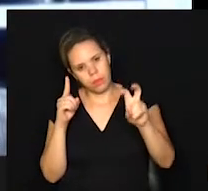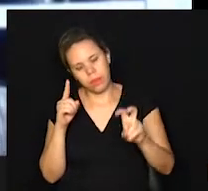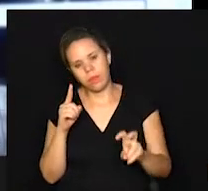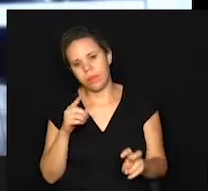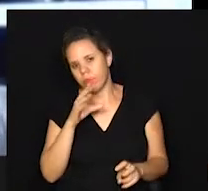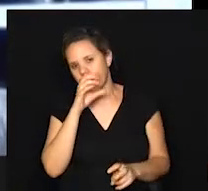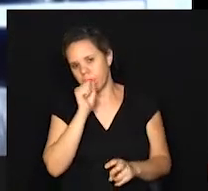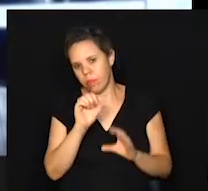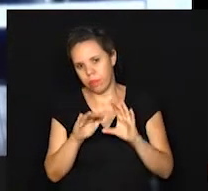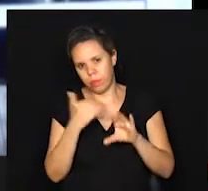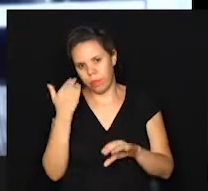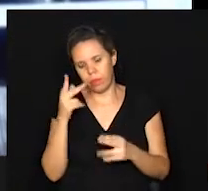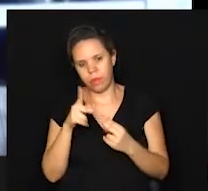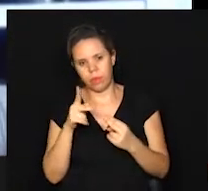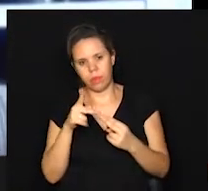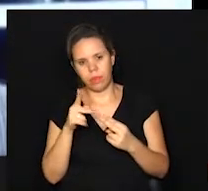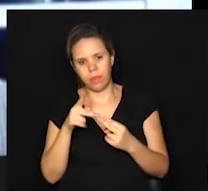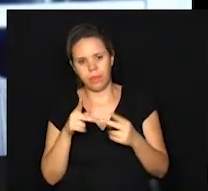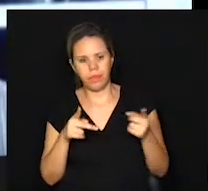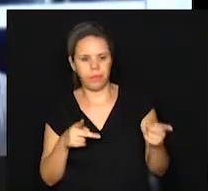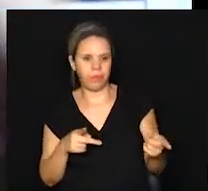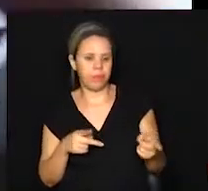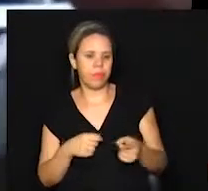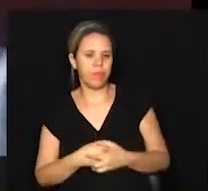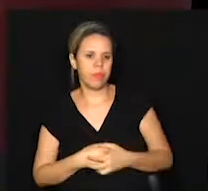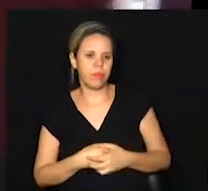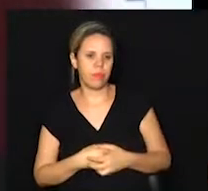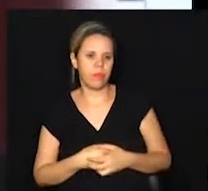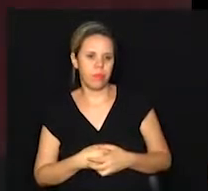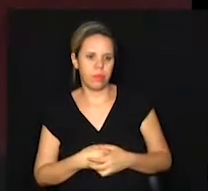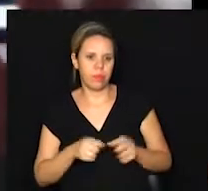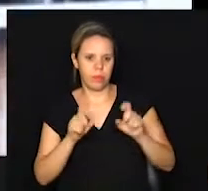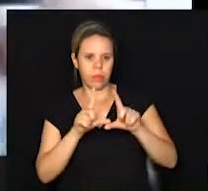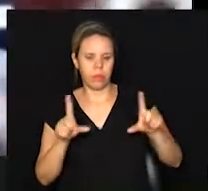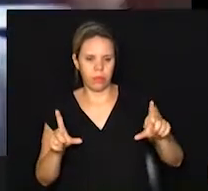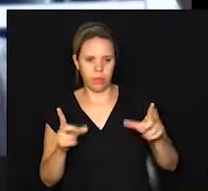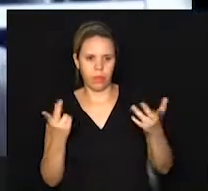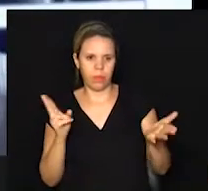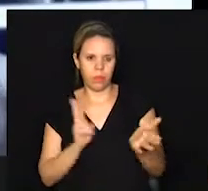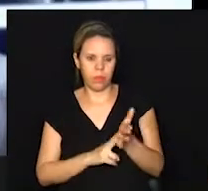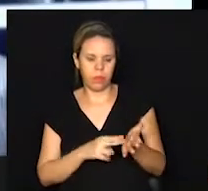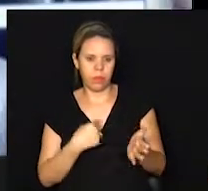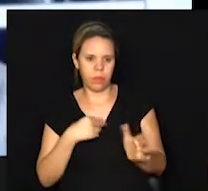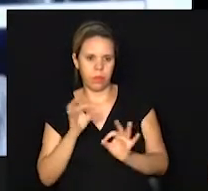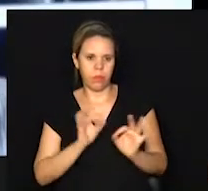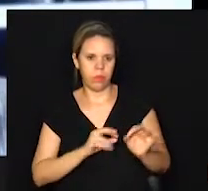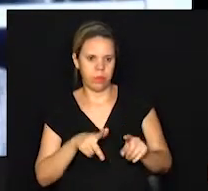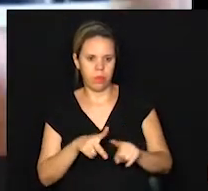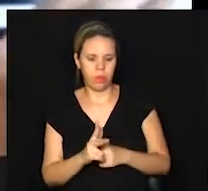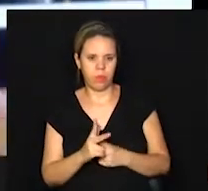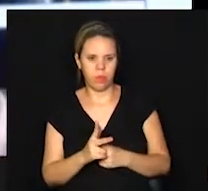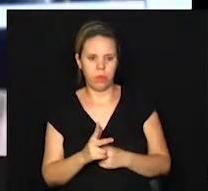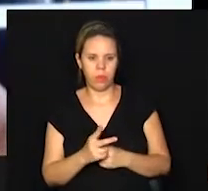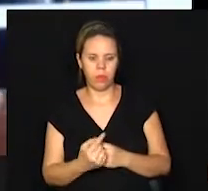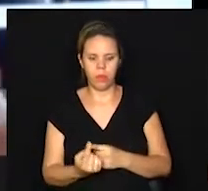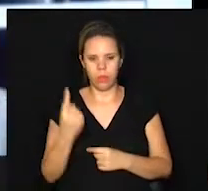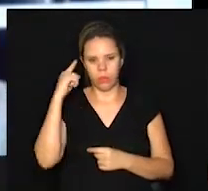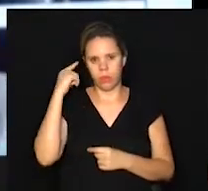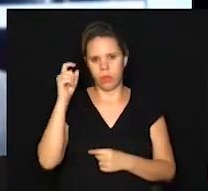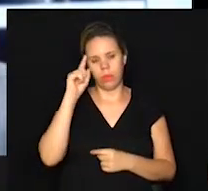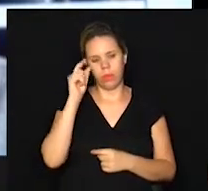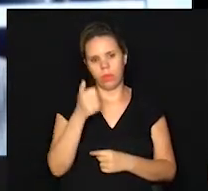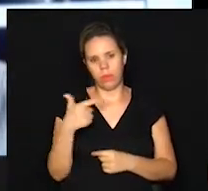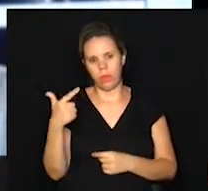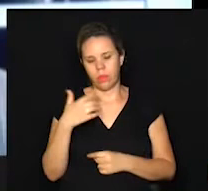recebo um e-mail da Unip, no formato desse telegrama, meio que corrigindo, talvez, o telegrama do dia 12 de